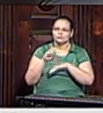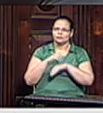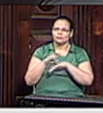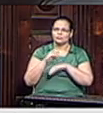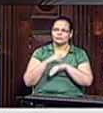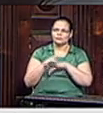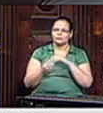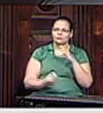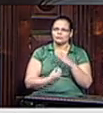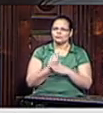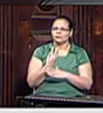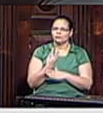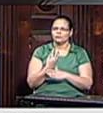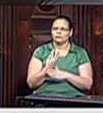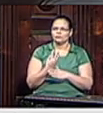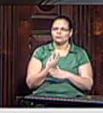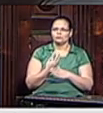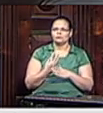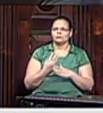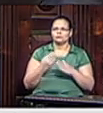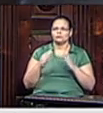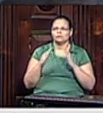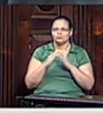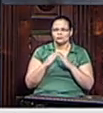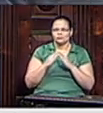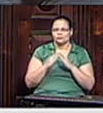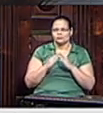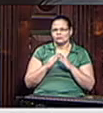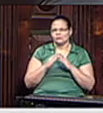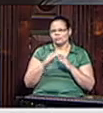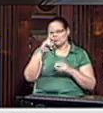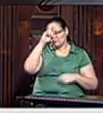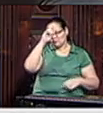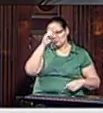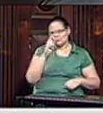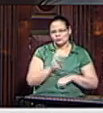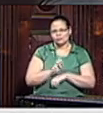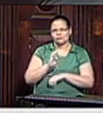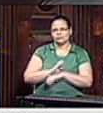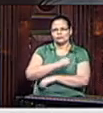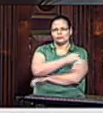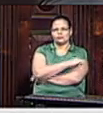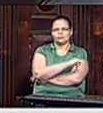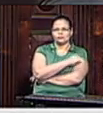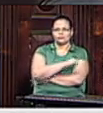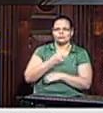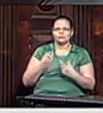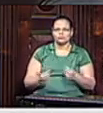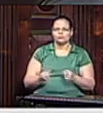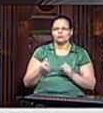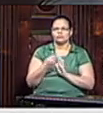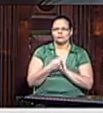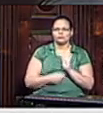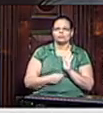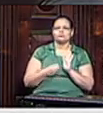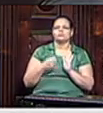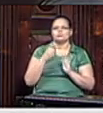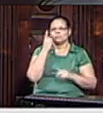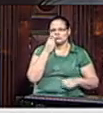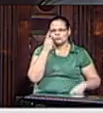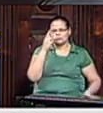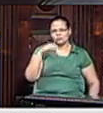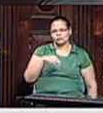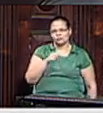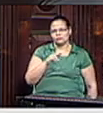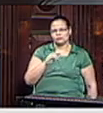sobre a criação de clínica do idoso no âmbito do estado do Rio de Janeiro. Parecer da Comissão de Indicação Legislativa favorável. Relator, deputado Marcos Abraão.